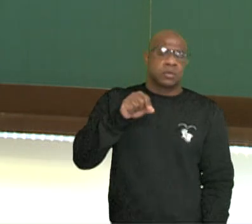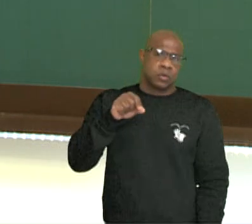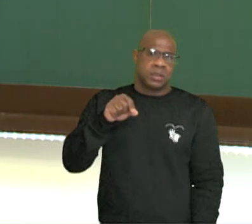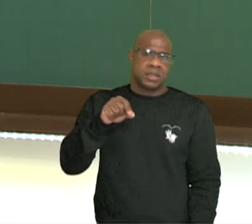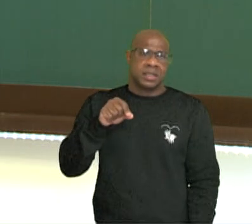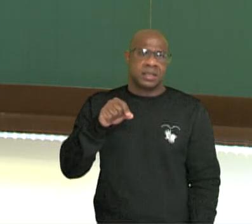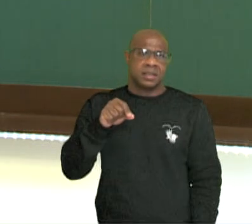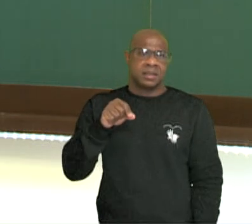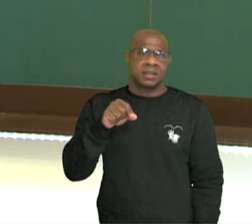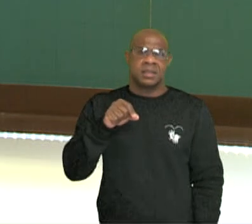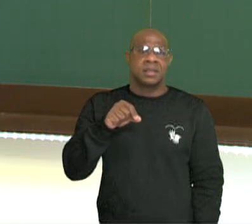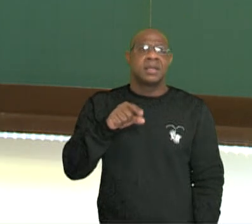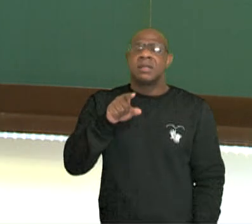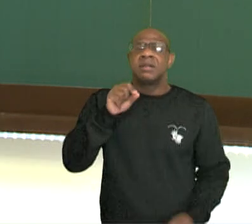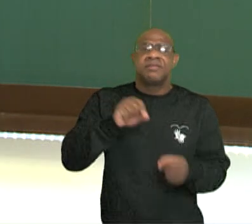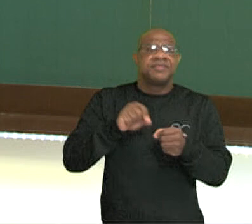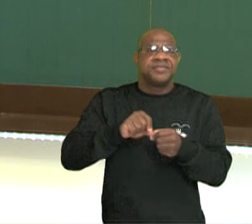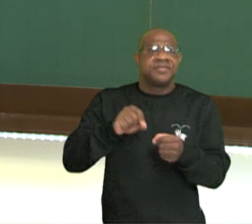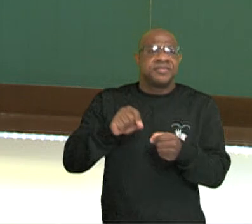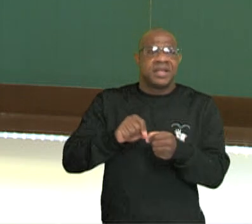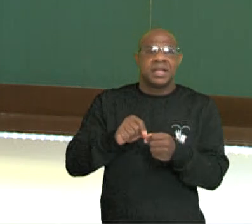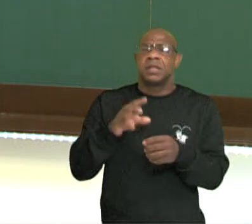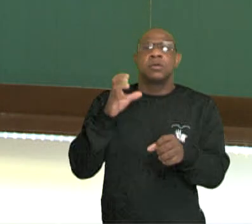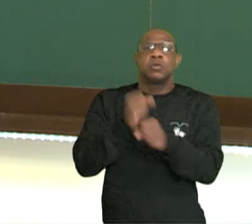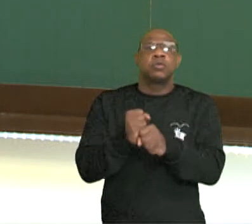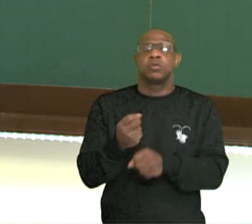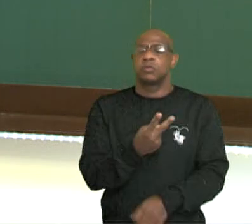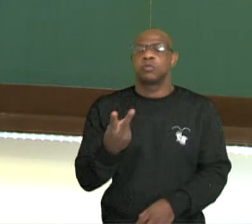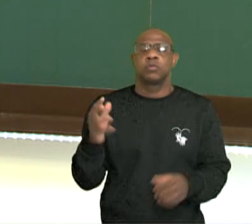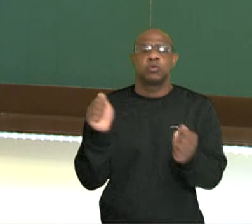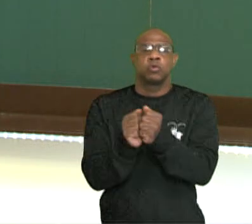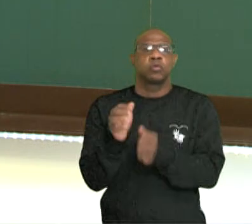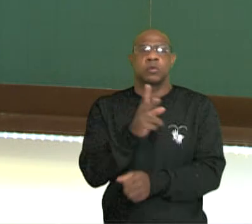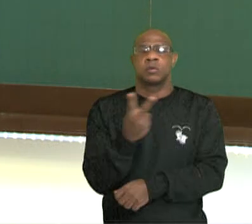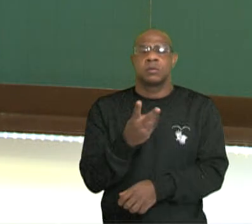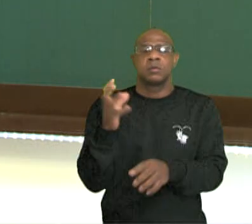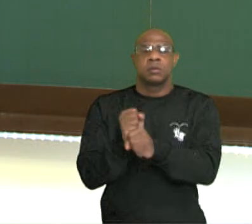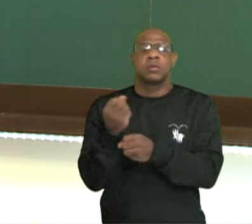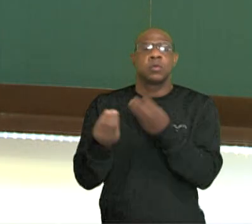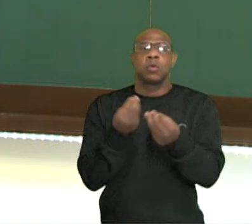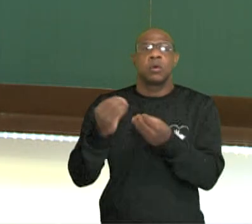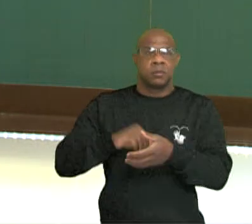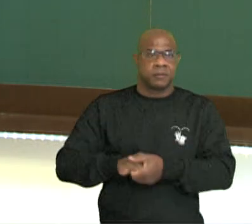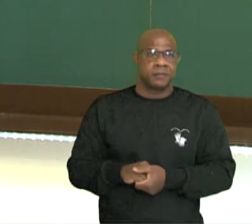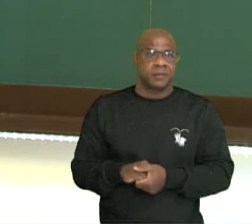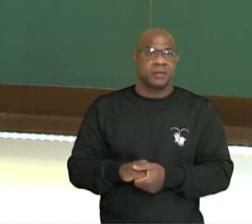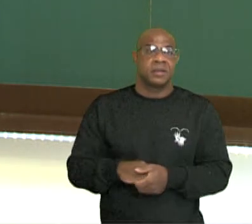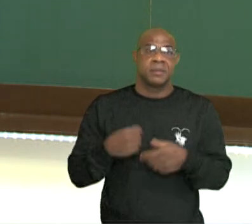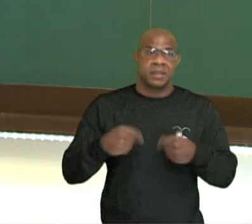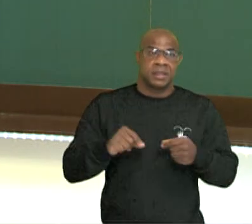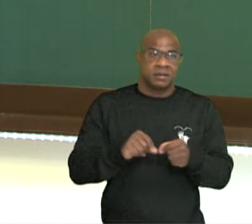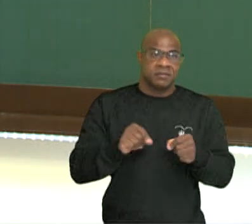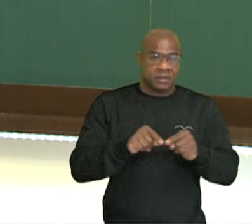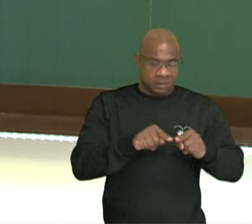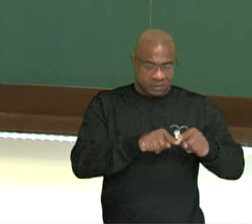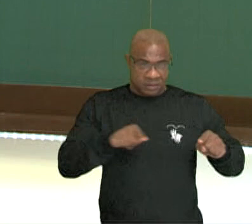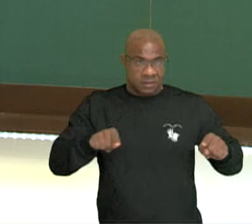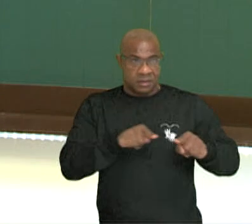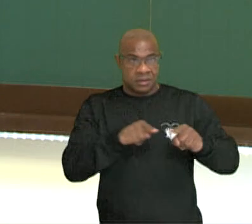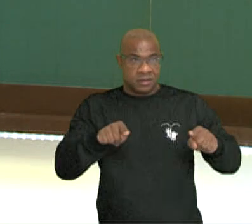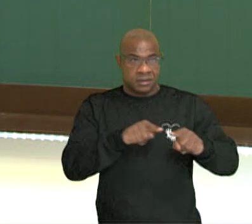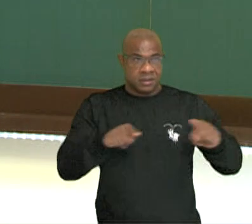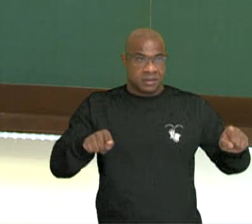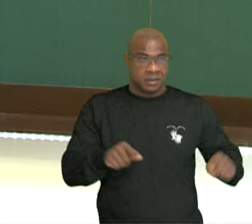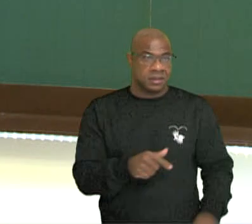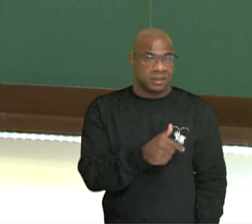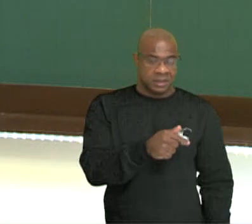só? Você tinha que mostrar essa soma aqui, primeiro de tudo. Então, essa base,